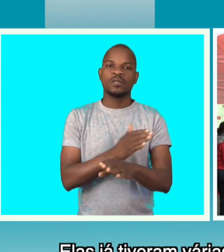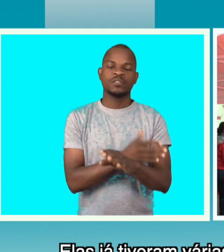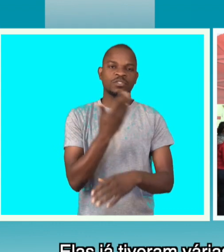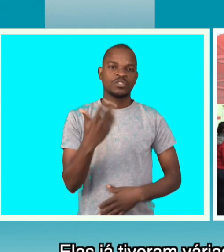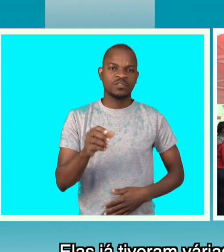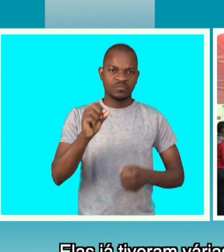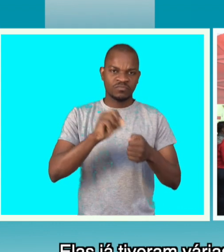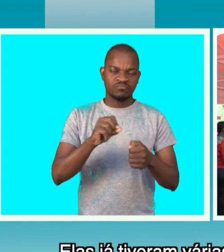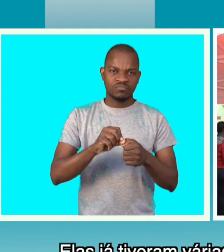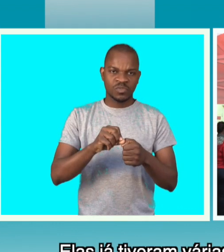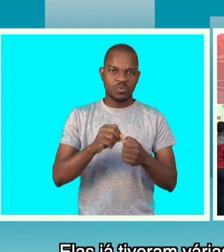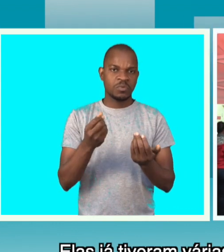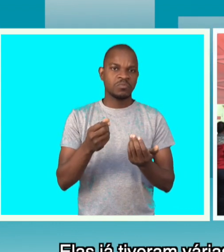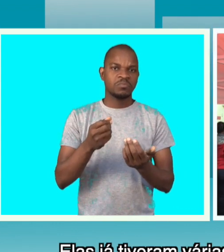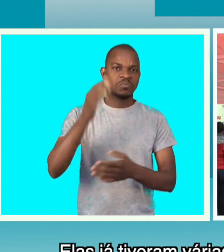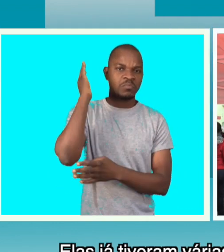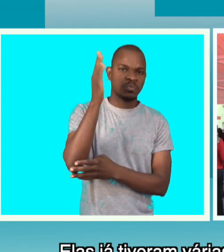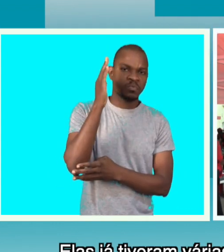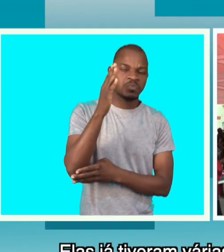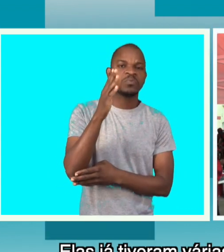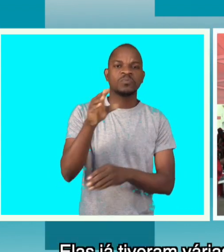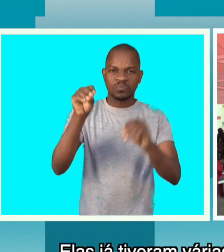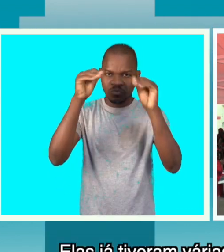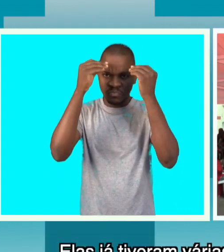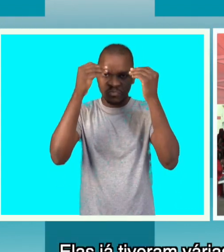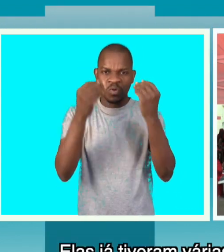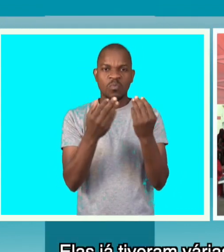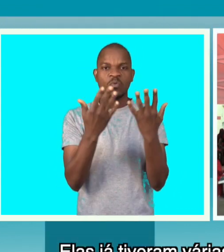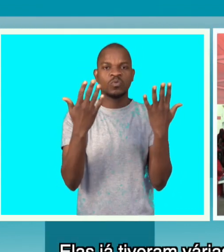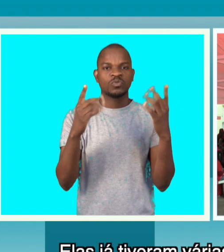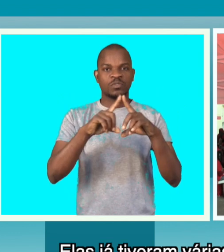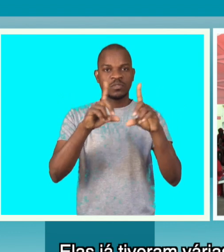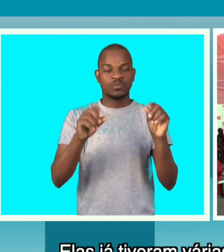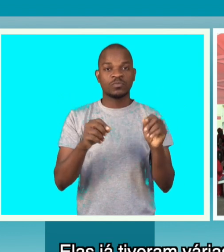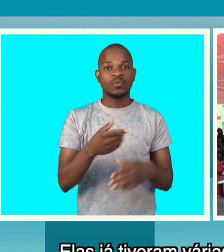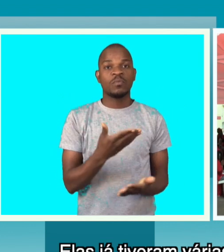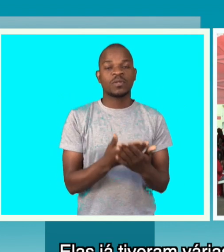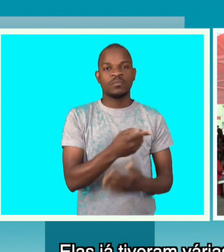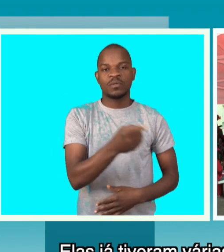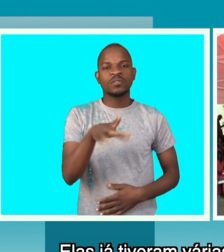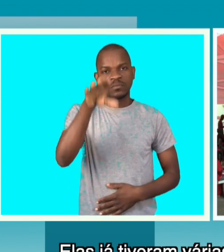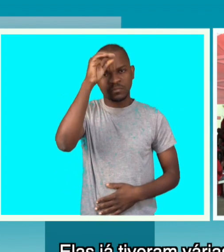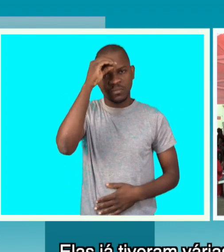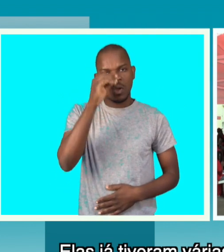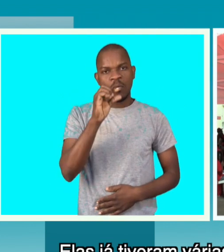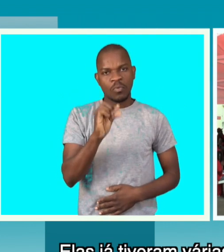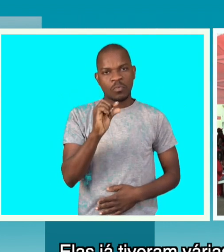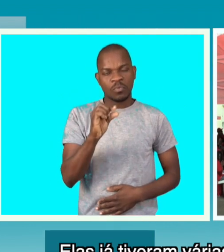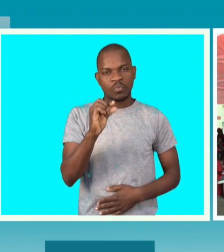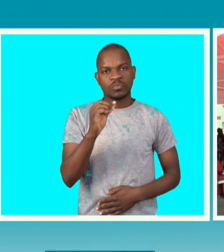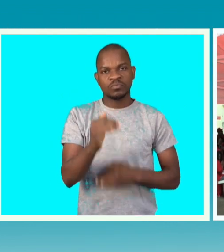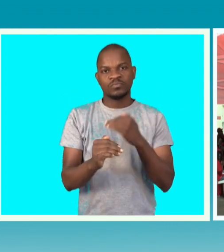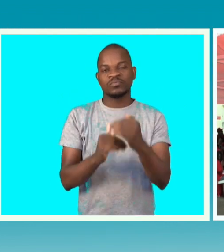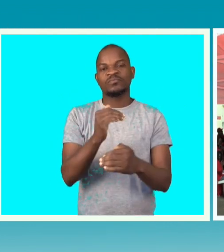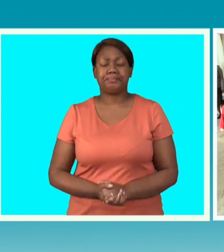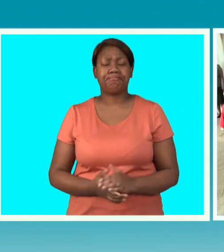palestras, vários ensinamentos. E lhes leva a perceber que de pouco podem